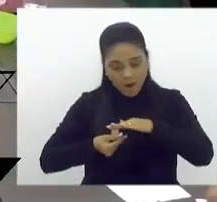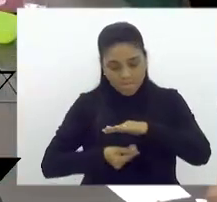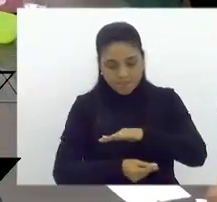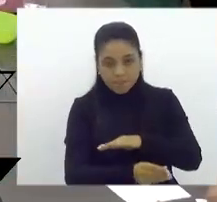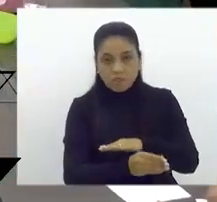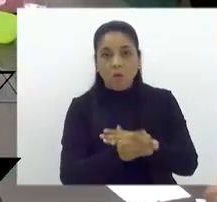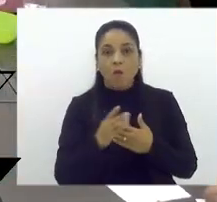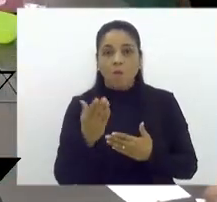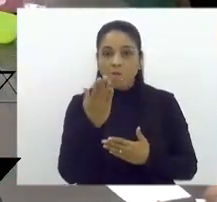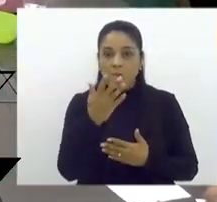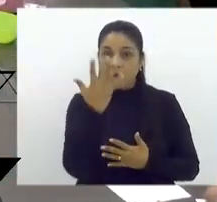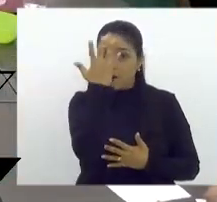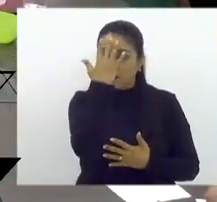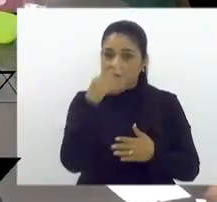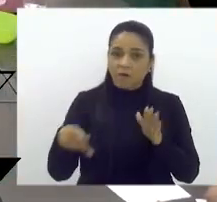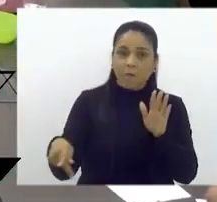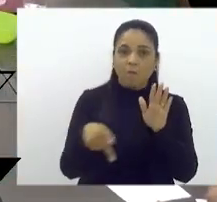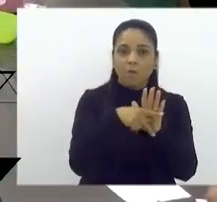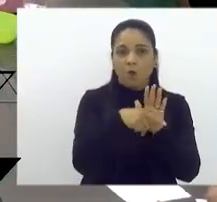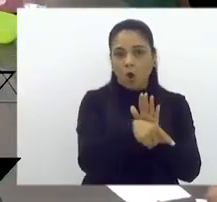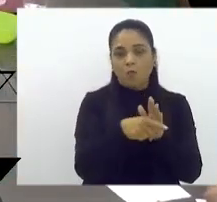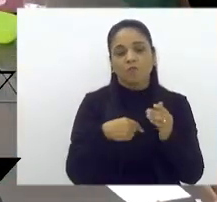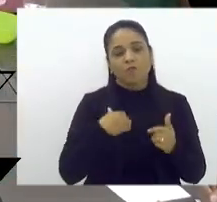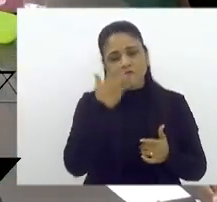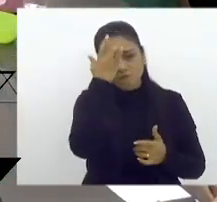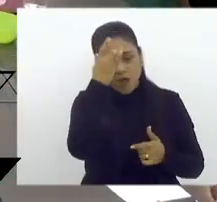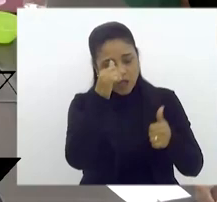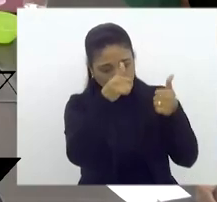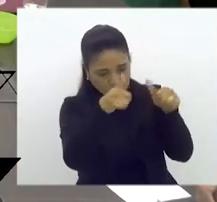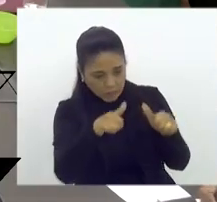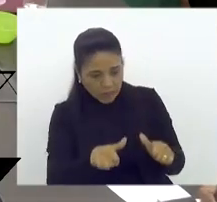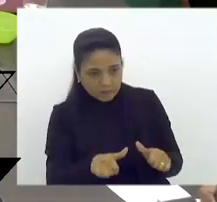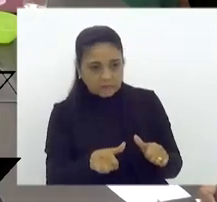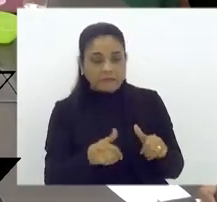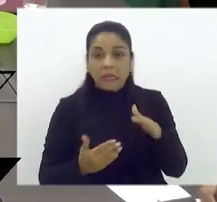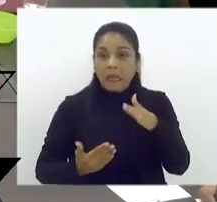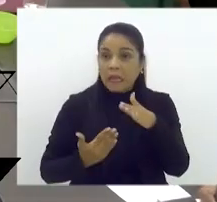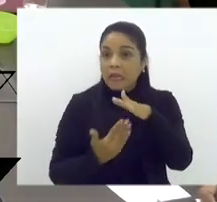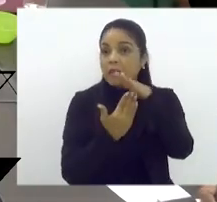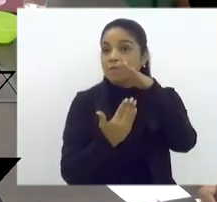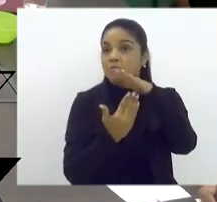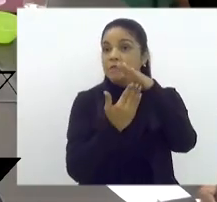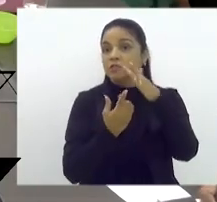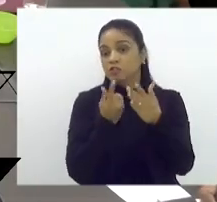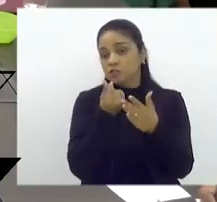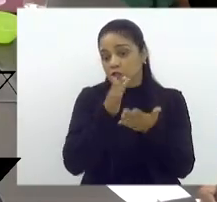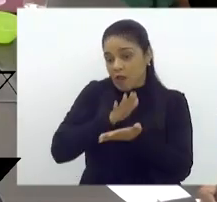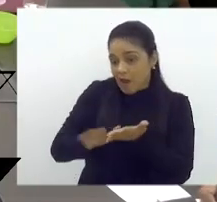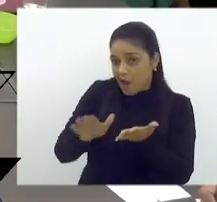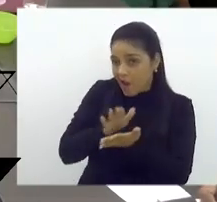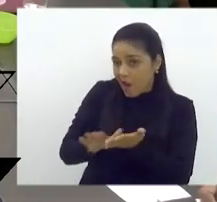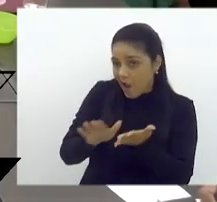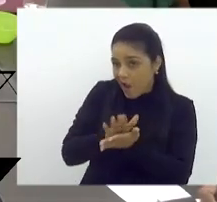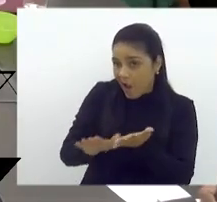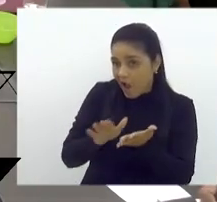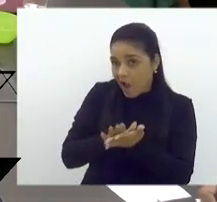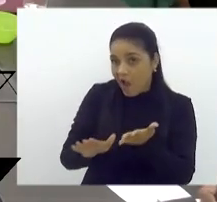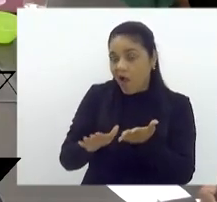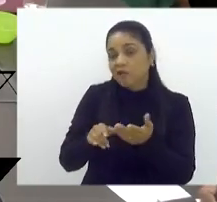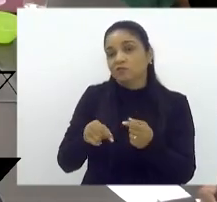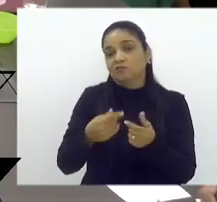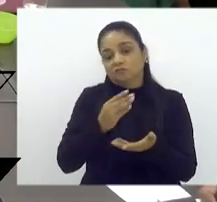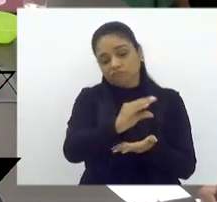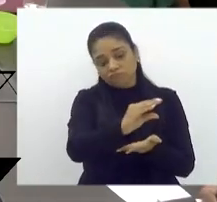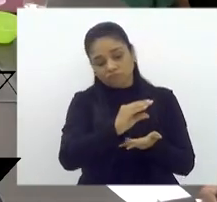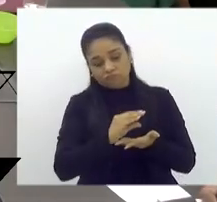cada ano, de fácil verificação, impõe limites de custo, de gasto, de custeio, fruto dos aportes